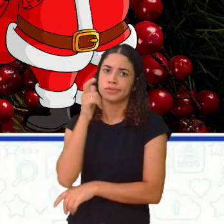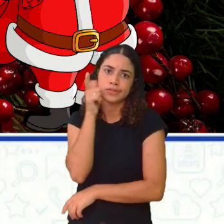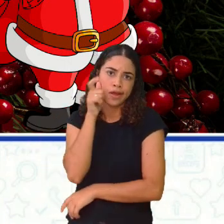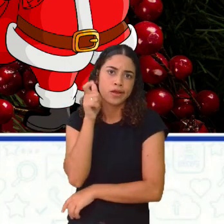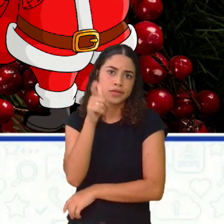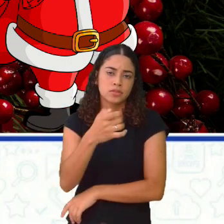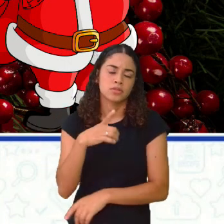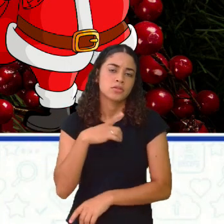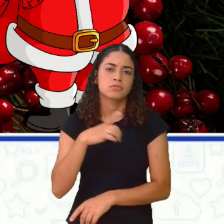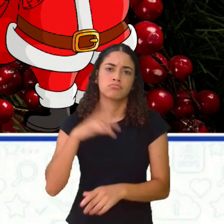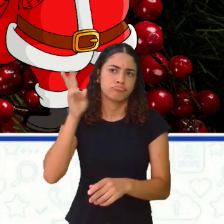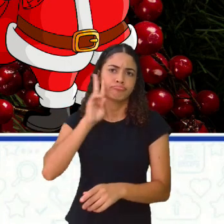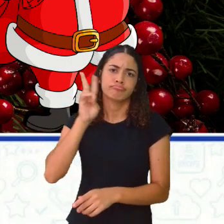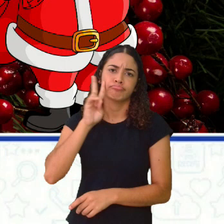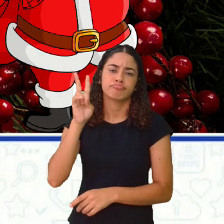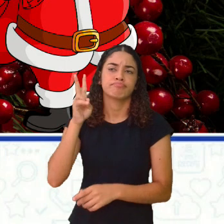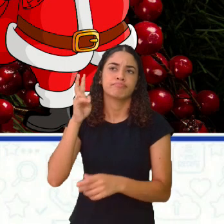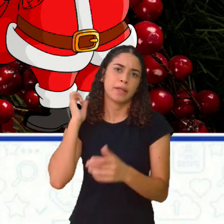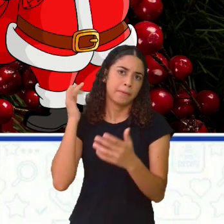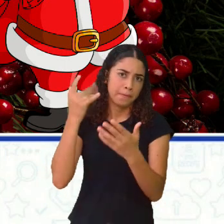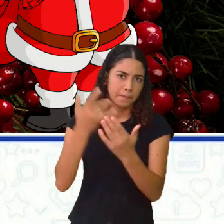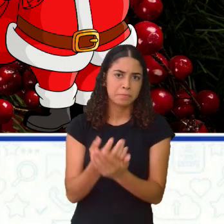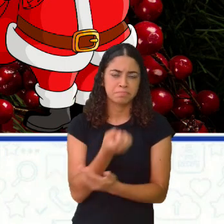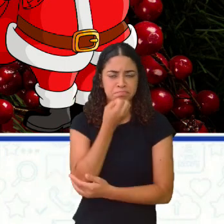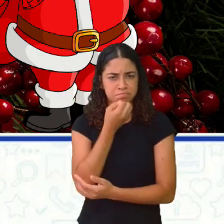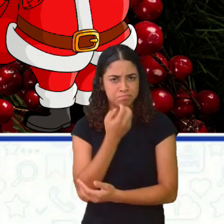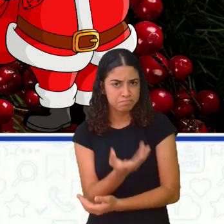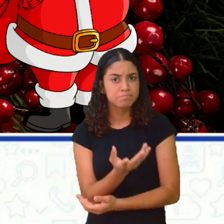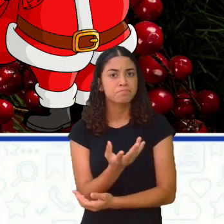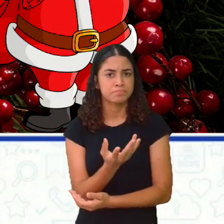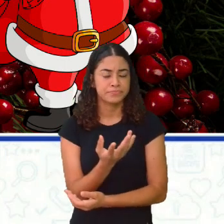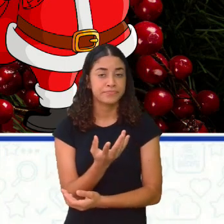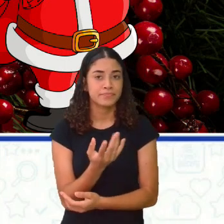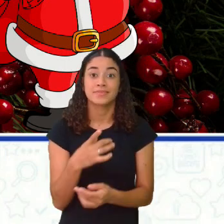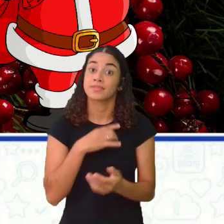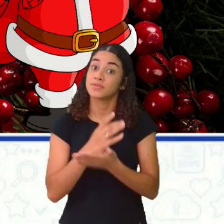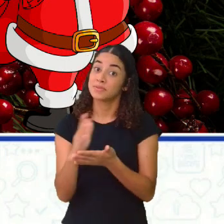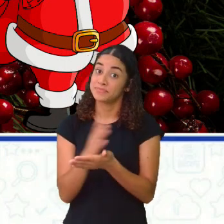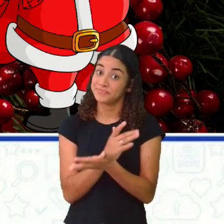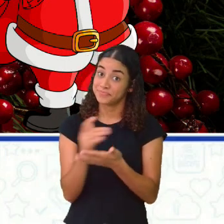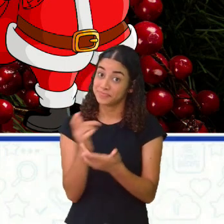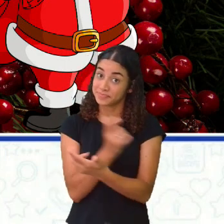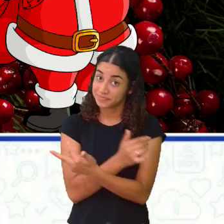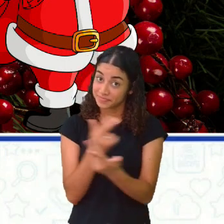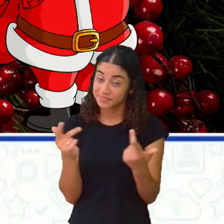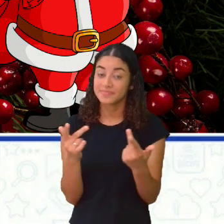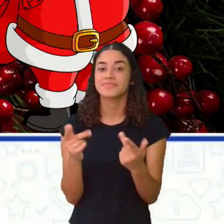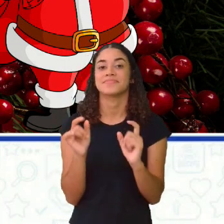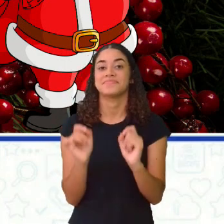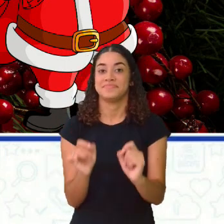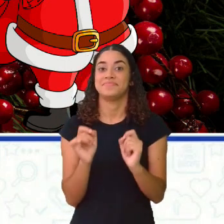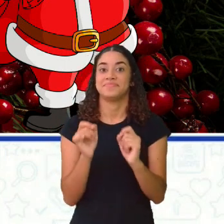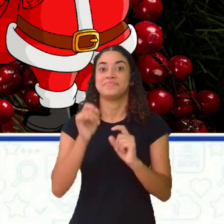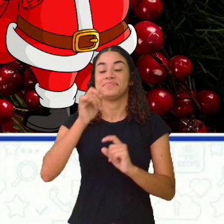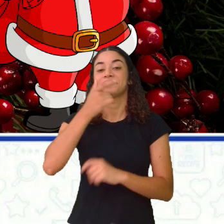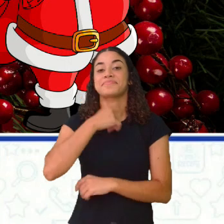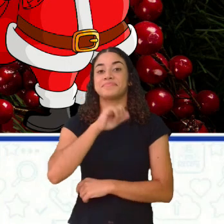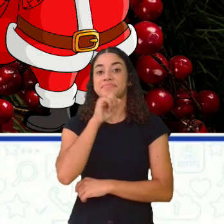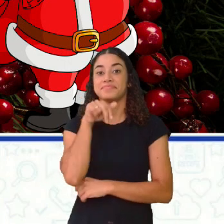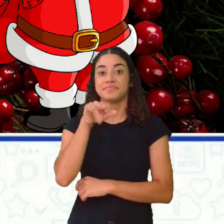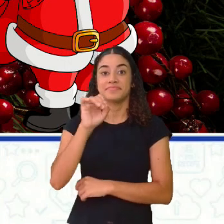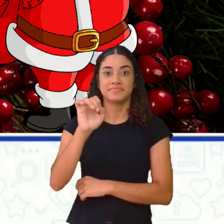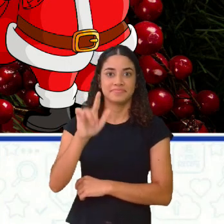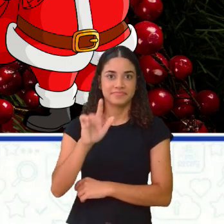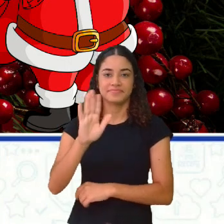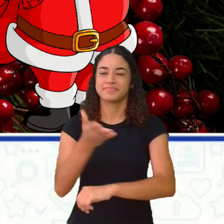tem uma história muito interessante. Aí, ó, tem algumas coisas, né, que o Papai Noel, ele é acostumado ali a